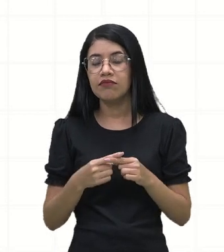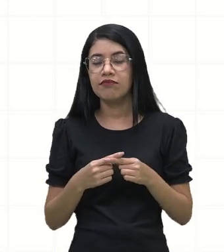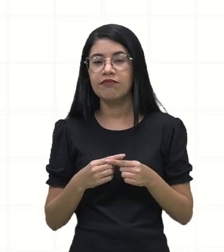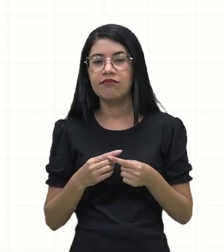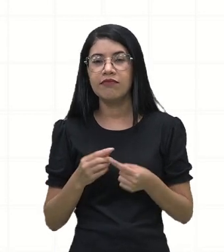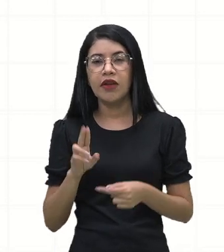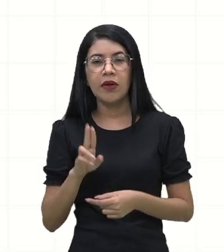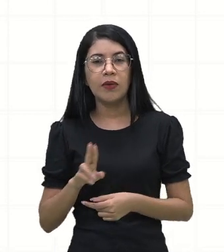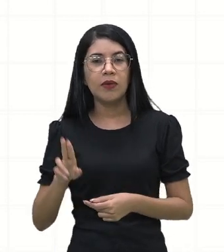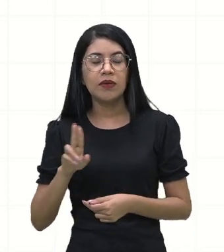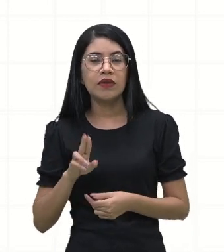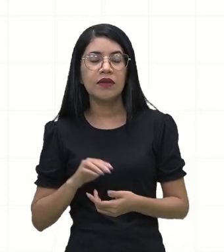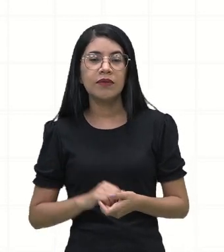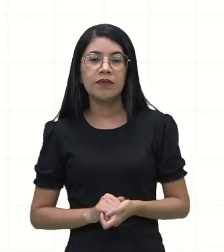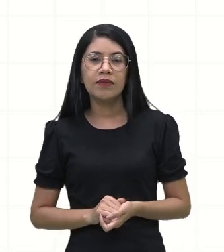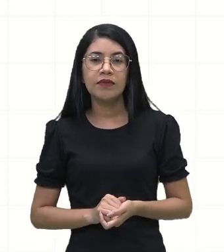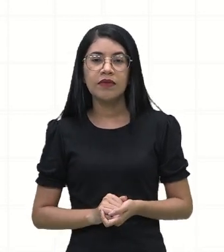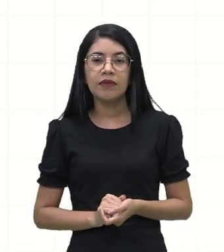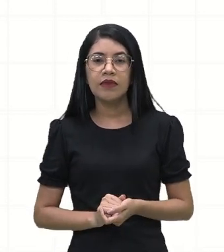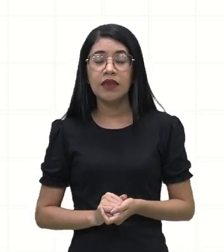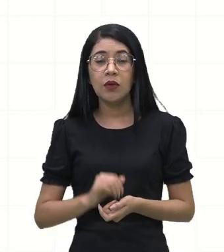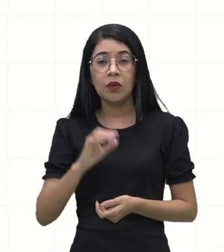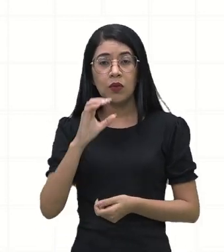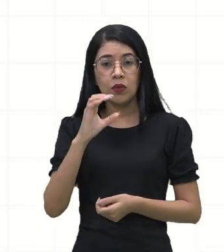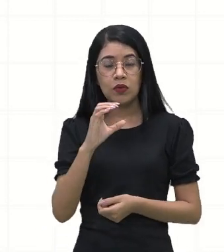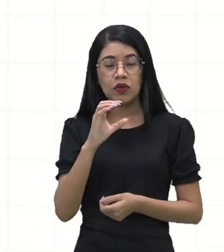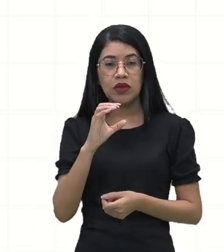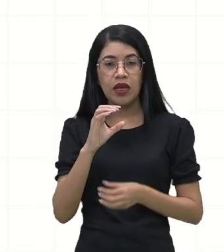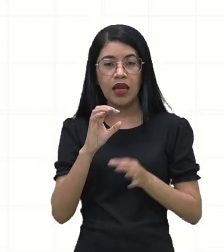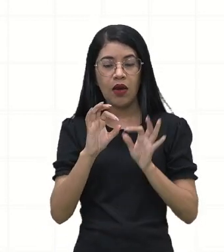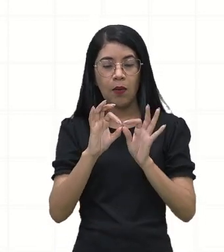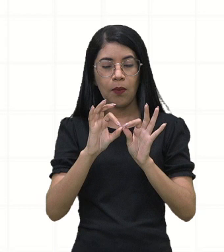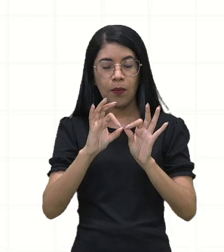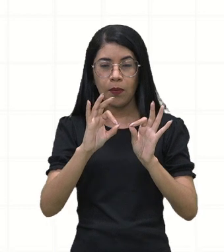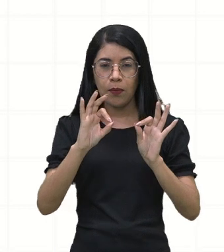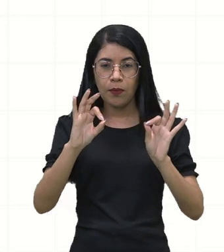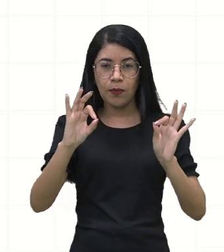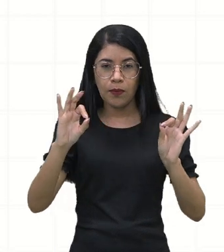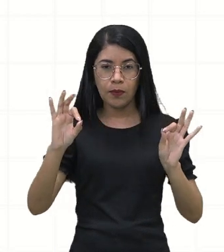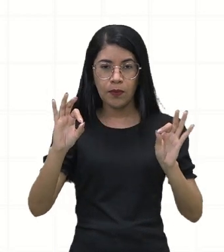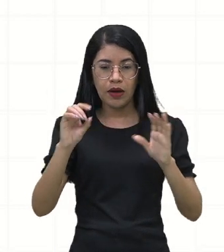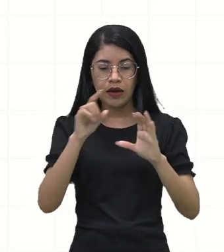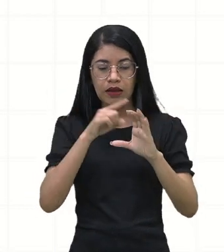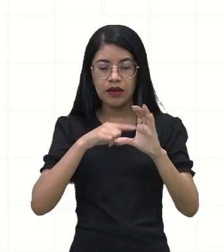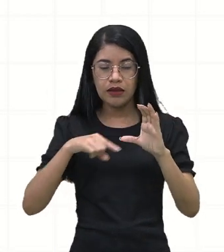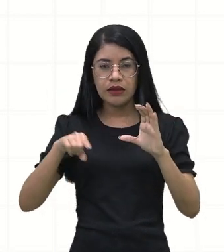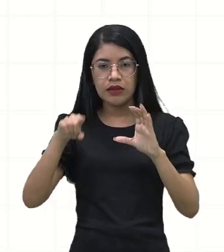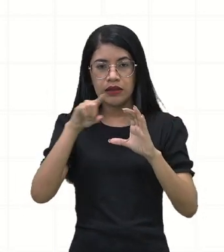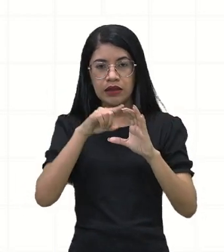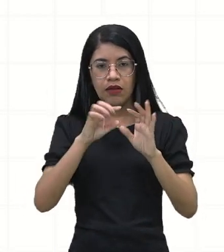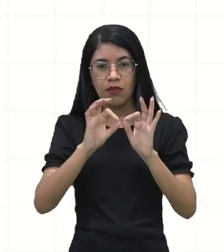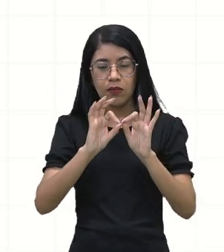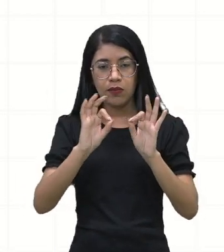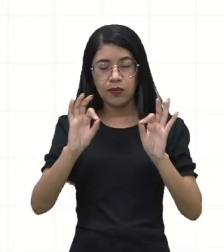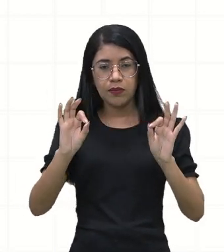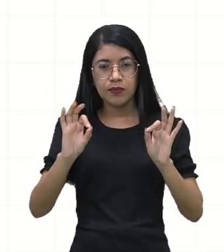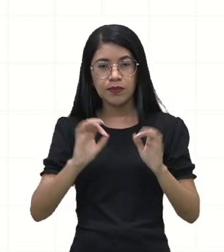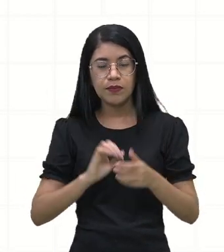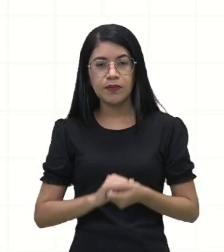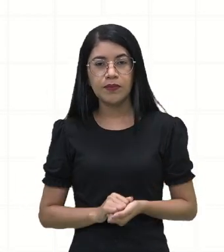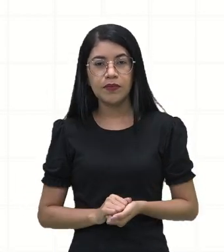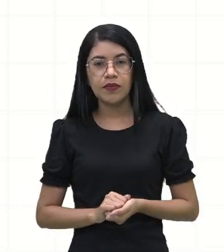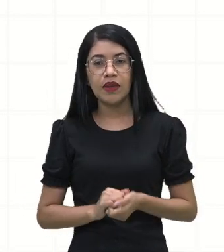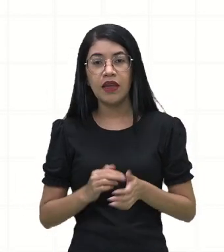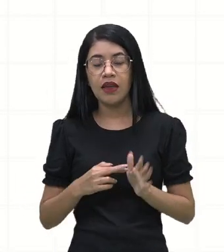esse C é o comprimento dessa circunferência, tá? Representado aqui, então, somente pela letra